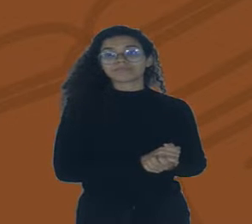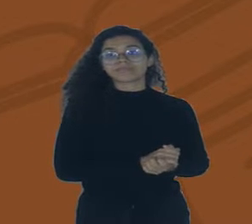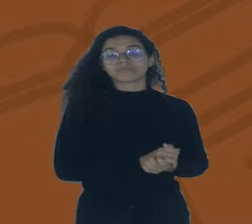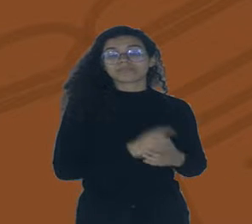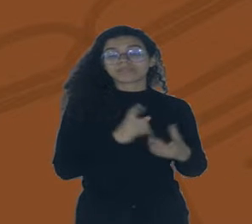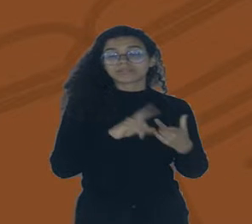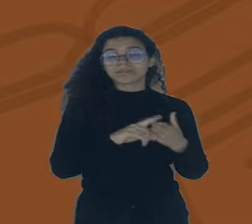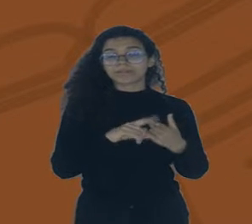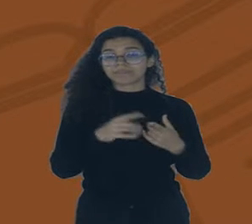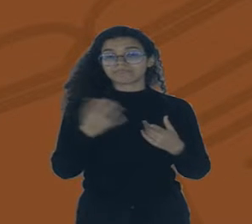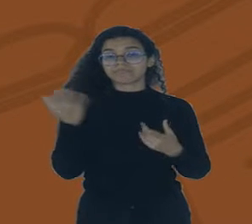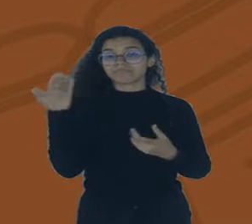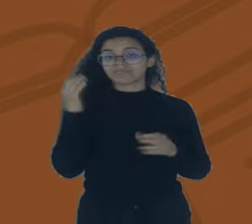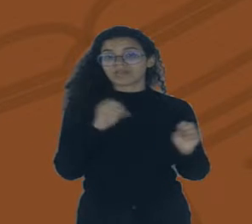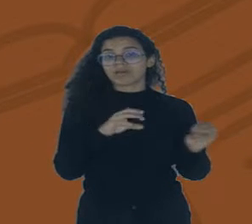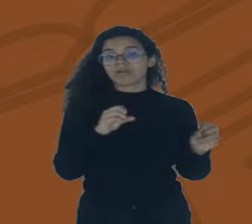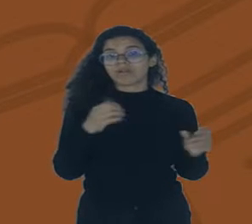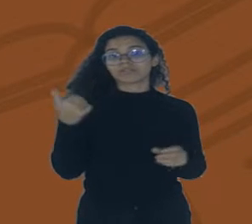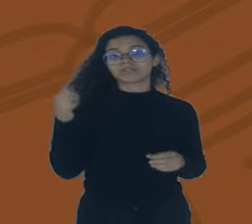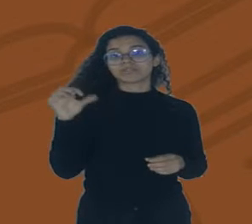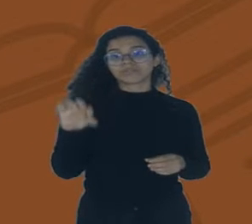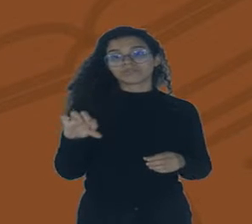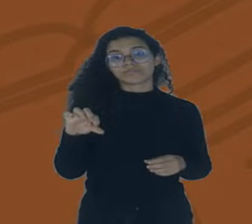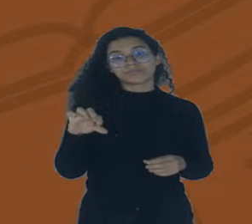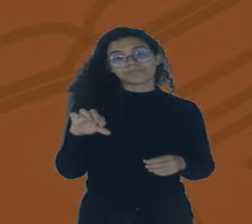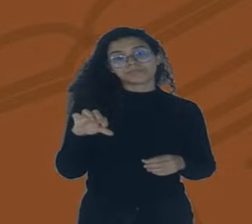número 19, sobre o sistema nervoso,